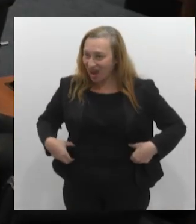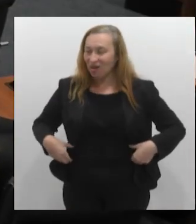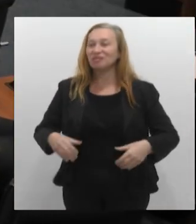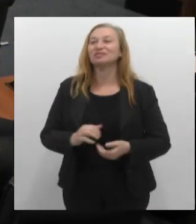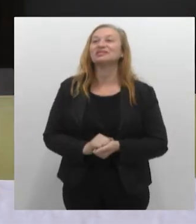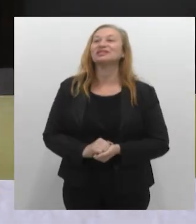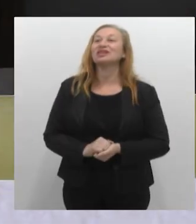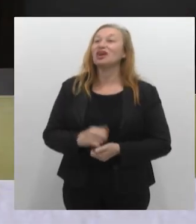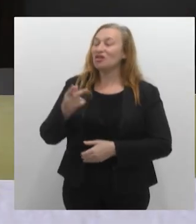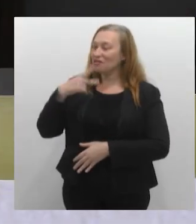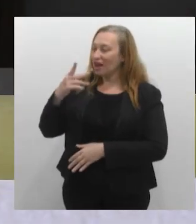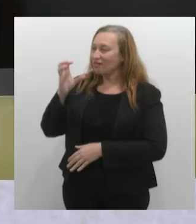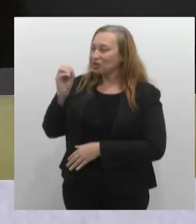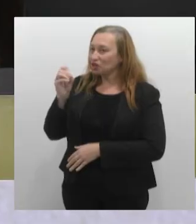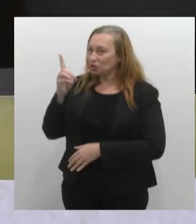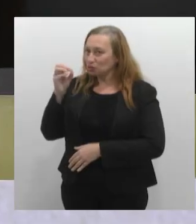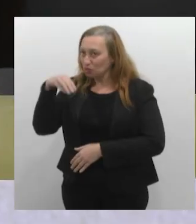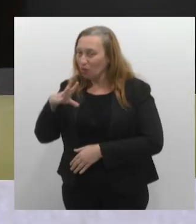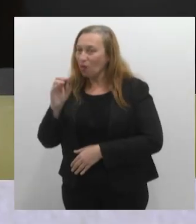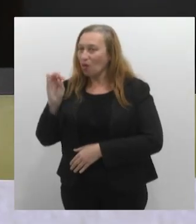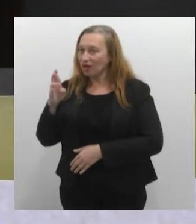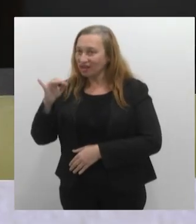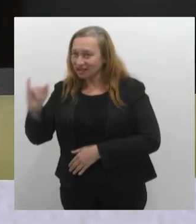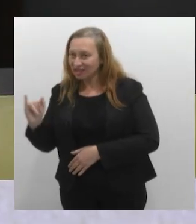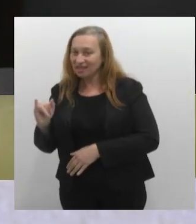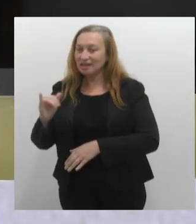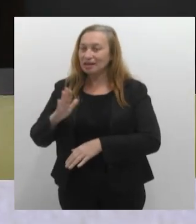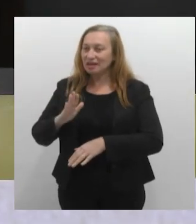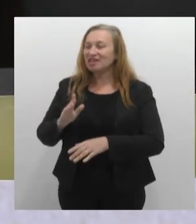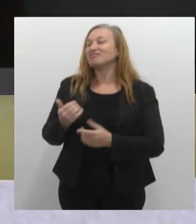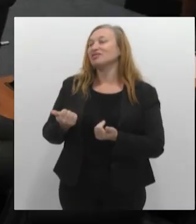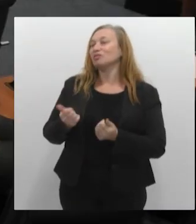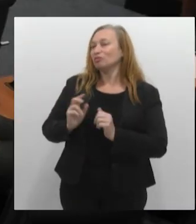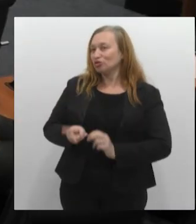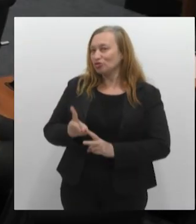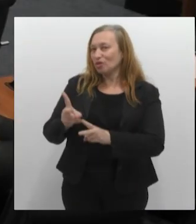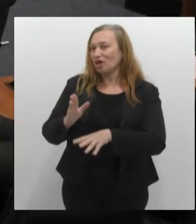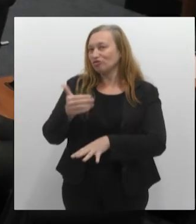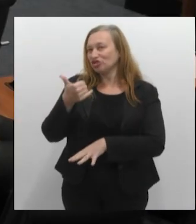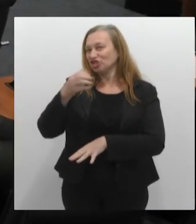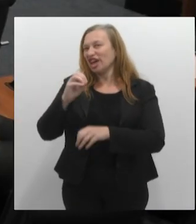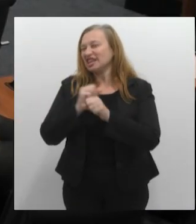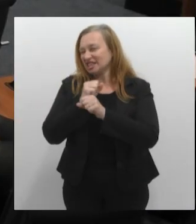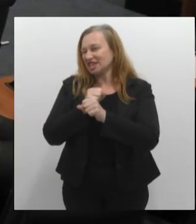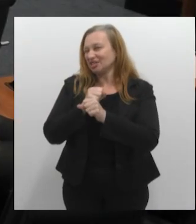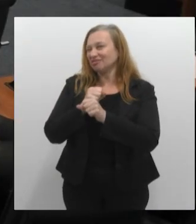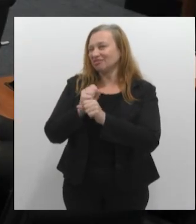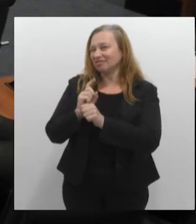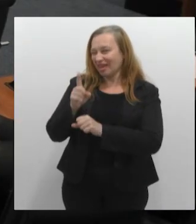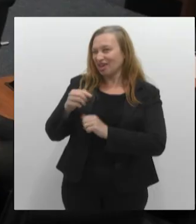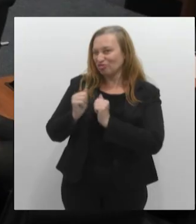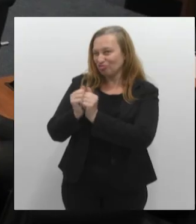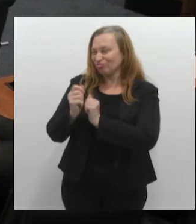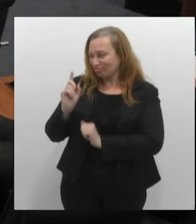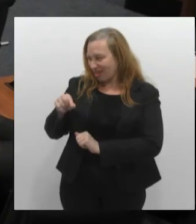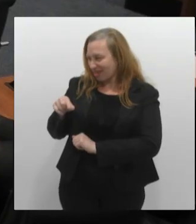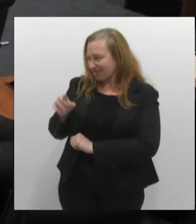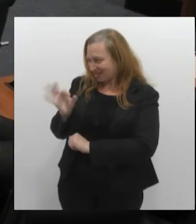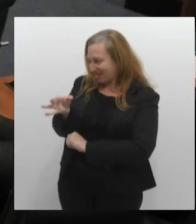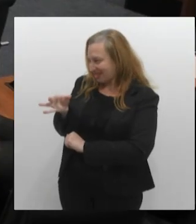bastidores eu dizia que Dona Ani, pela vitalidade, ele precisaria ficar mais uns 10. Pelo menos, não é? Facinho, não